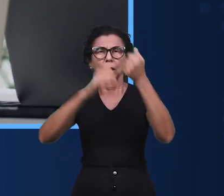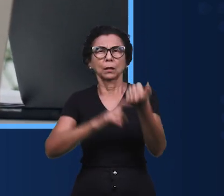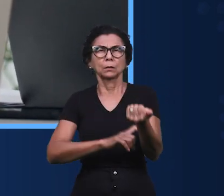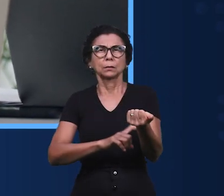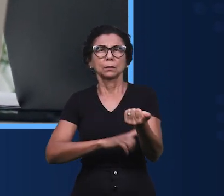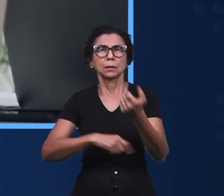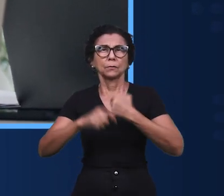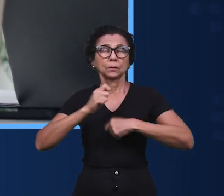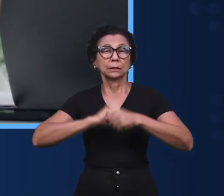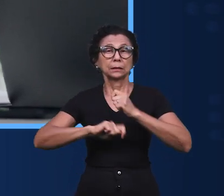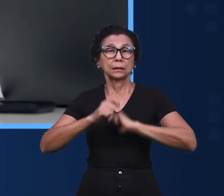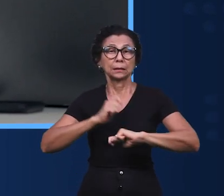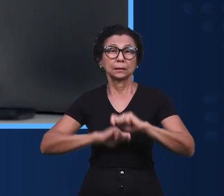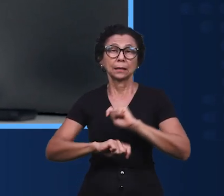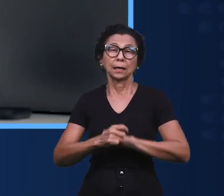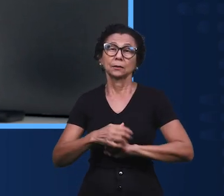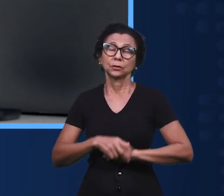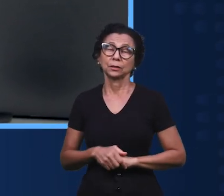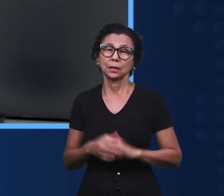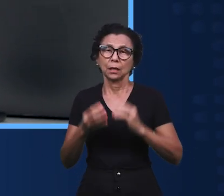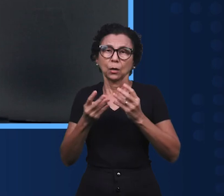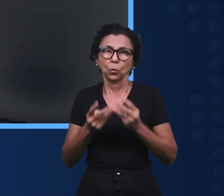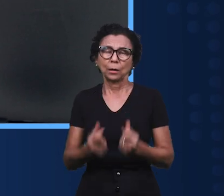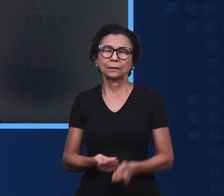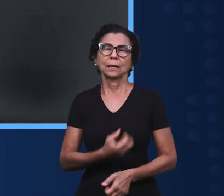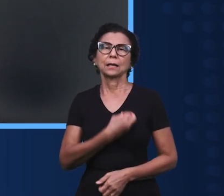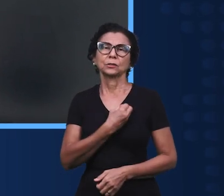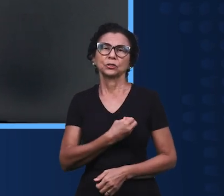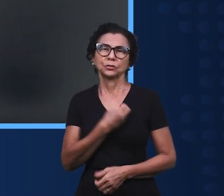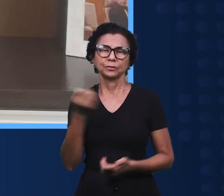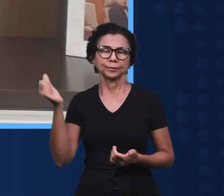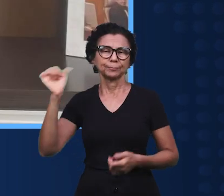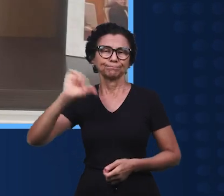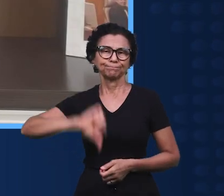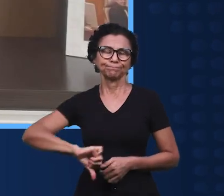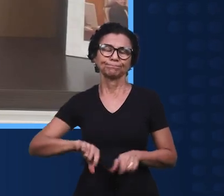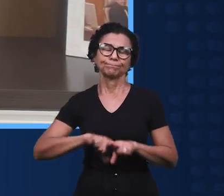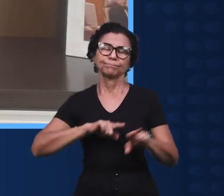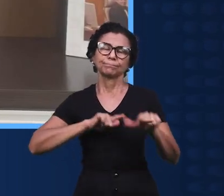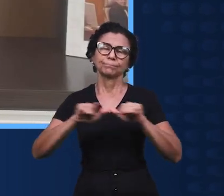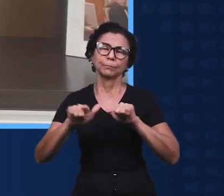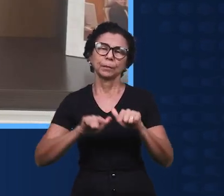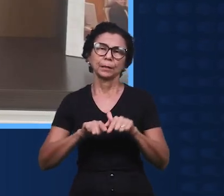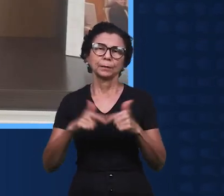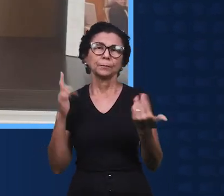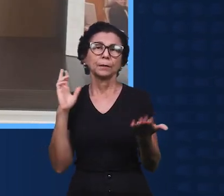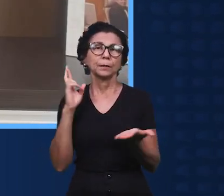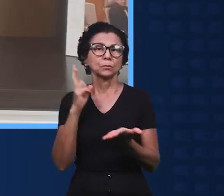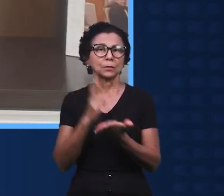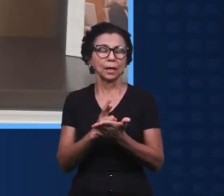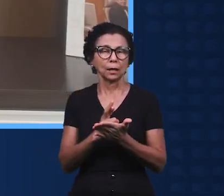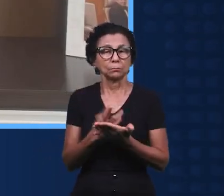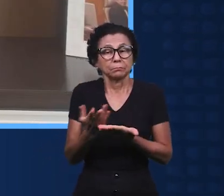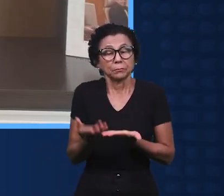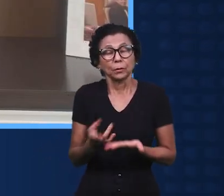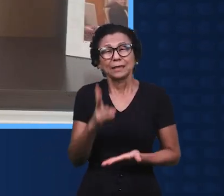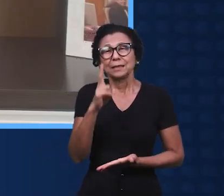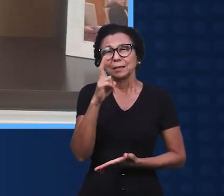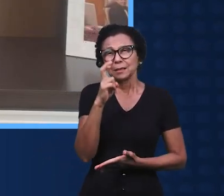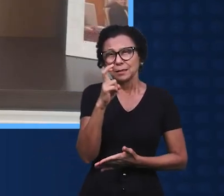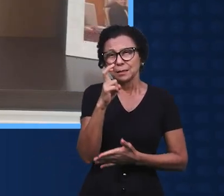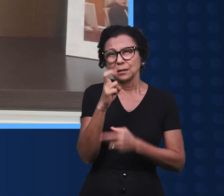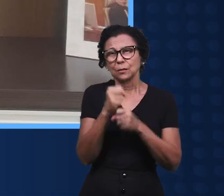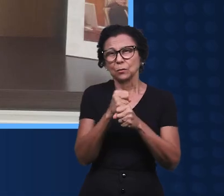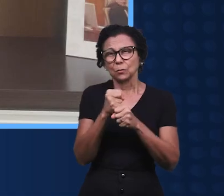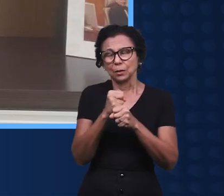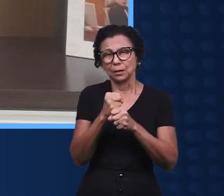a qualidade de vida, mas também o trabalho. Em suma, em 5 anos após o